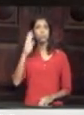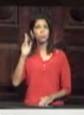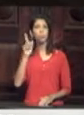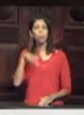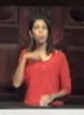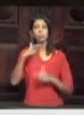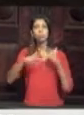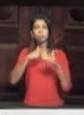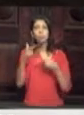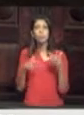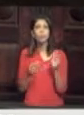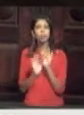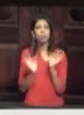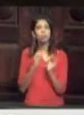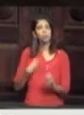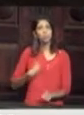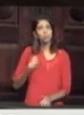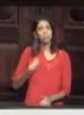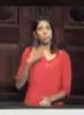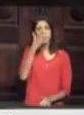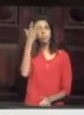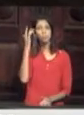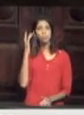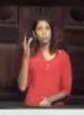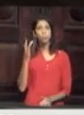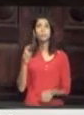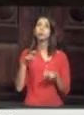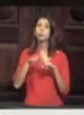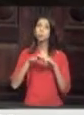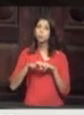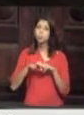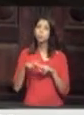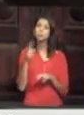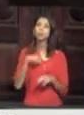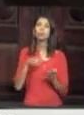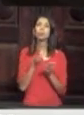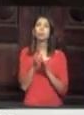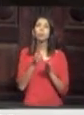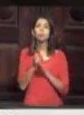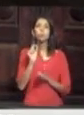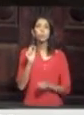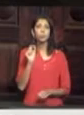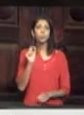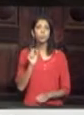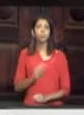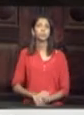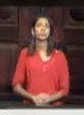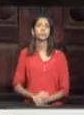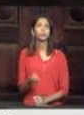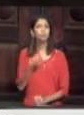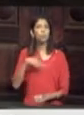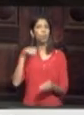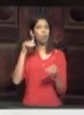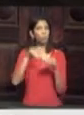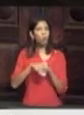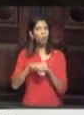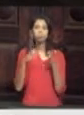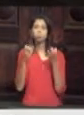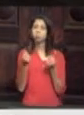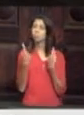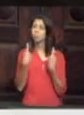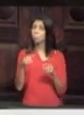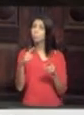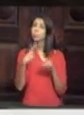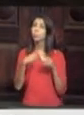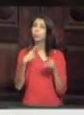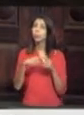dos serviços básicos à população. Por isso, senhor presidente, a nossa orientação aqui não é ideológica. Nós votamos contra porque entendemos